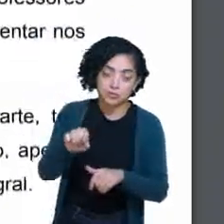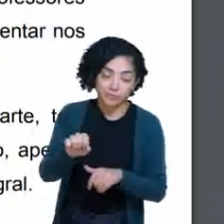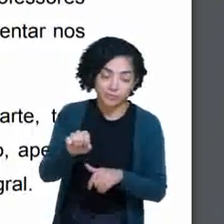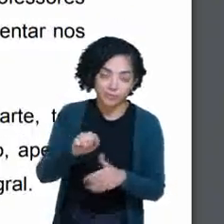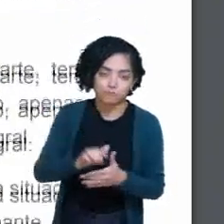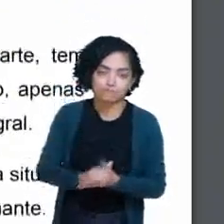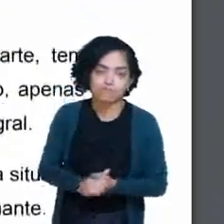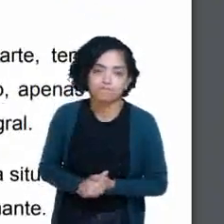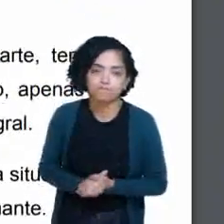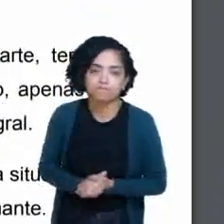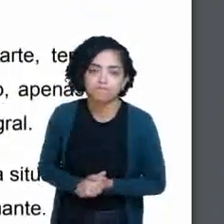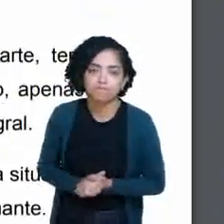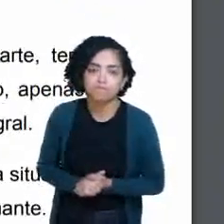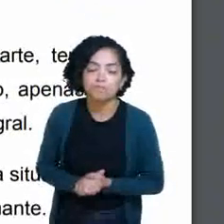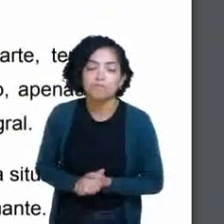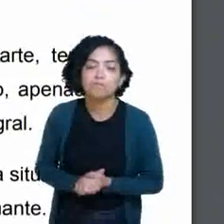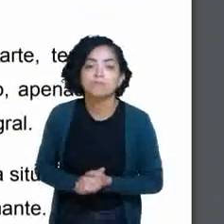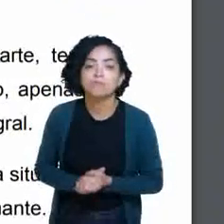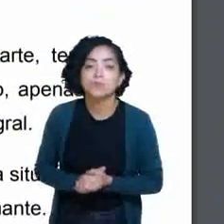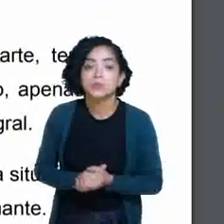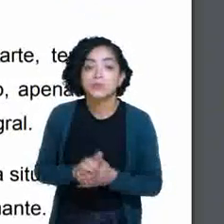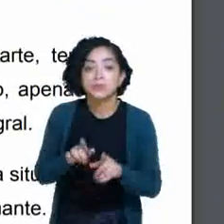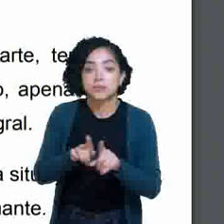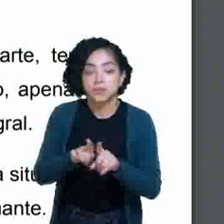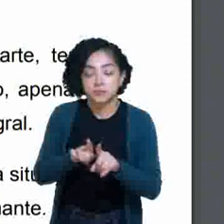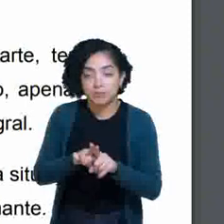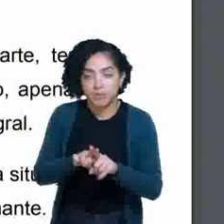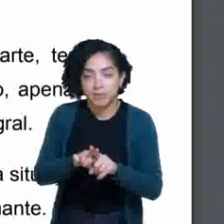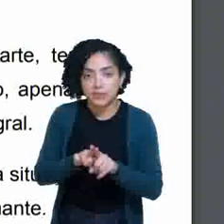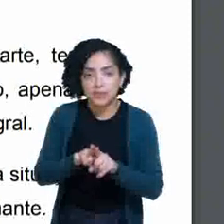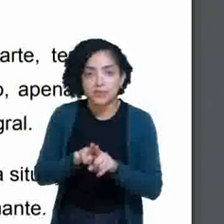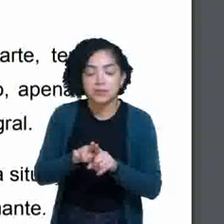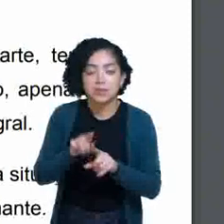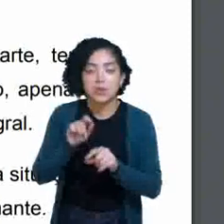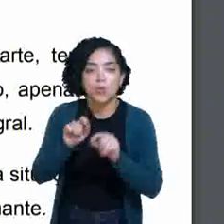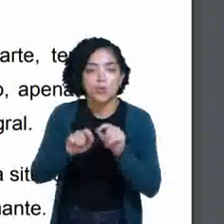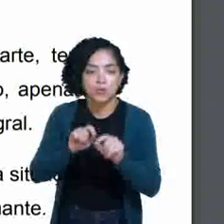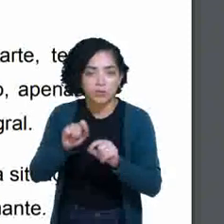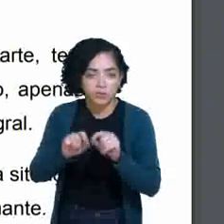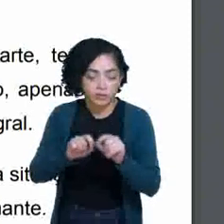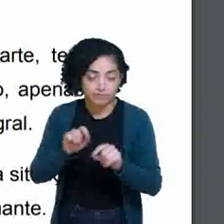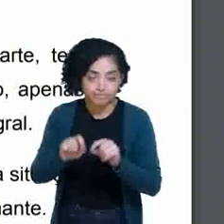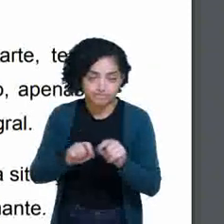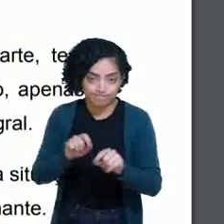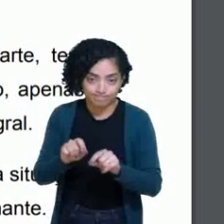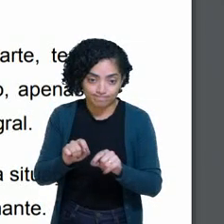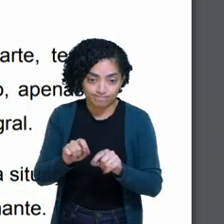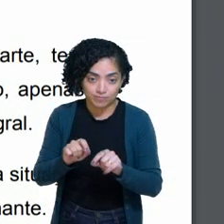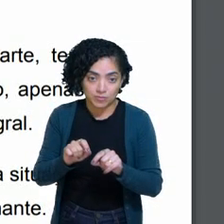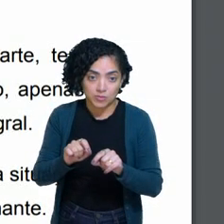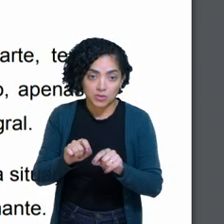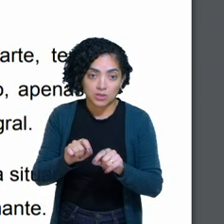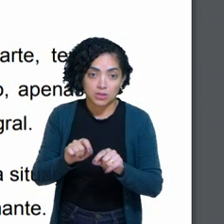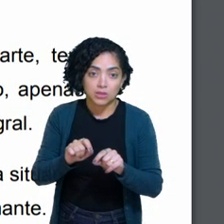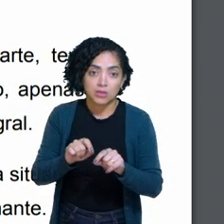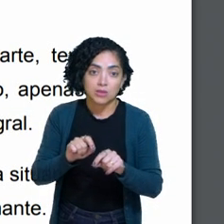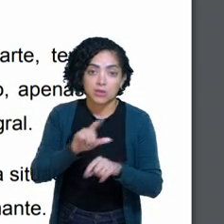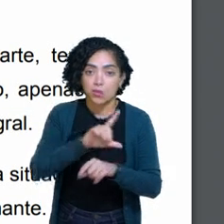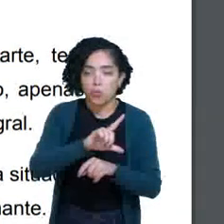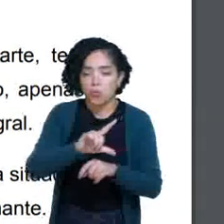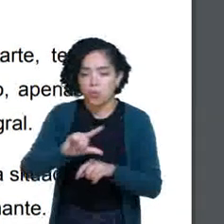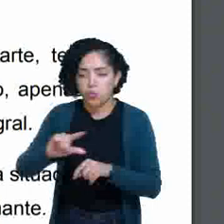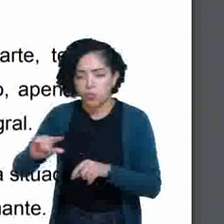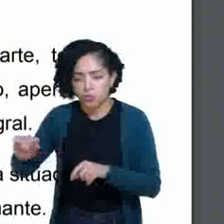19.022 ao mesmo tempo constata-se um alto nível de evasão dos Estudantes dos cursos